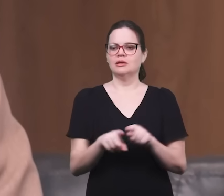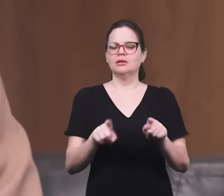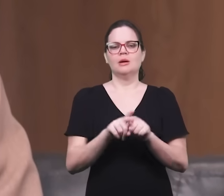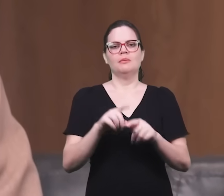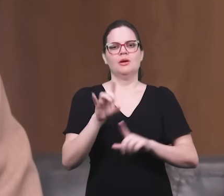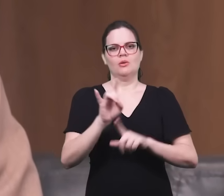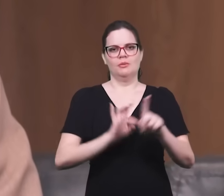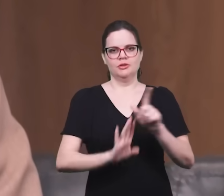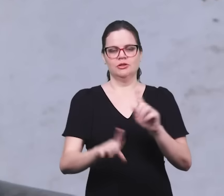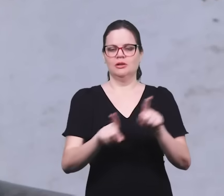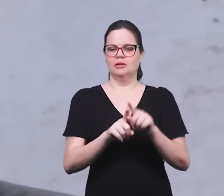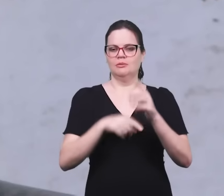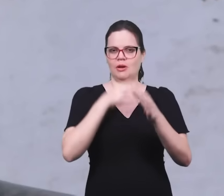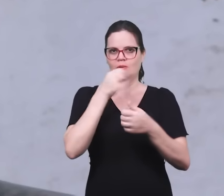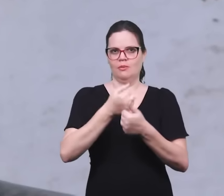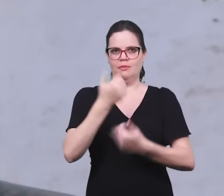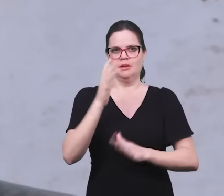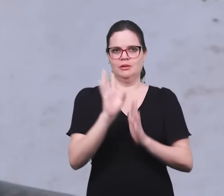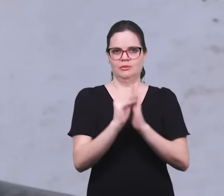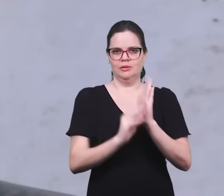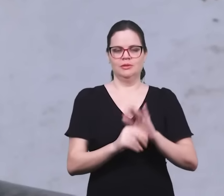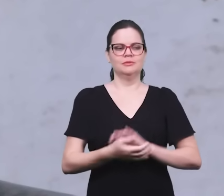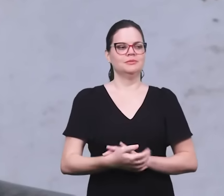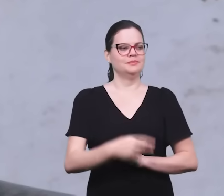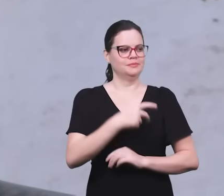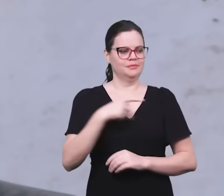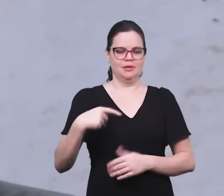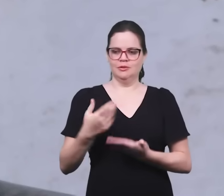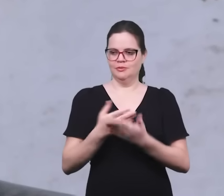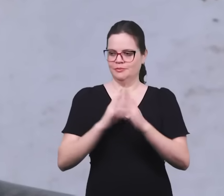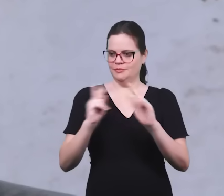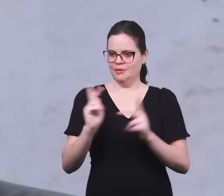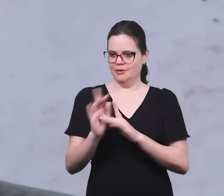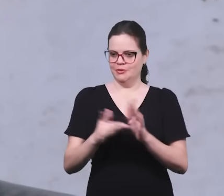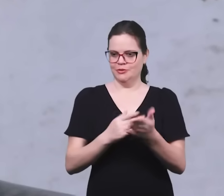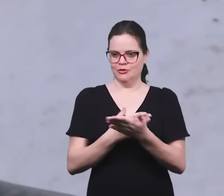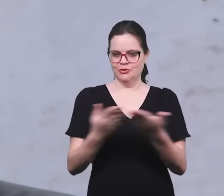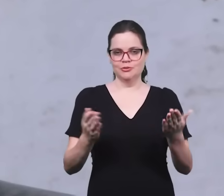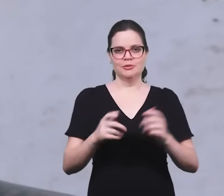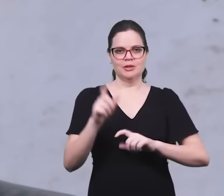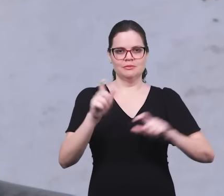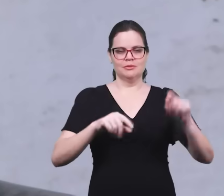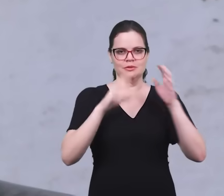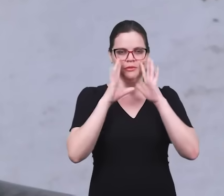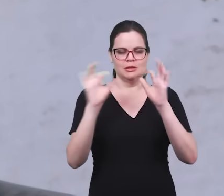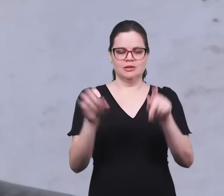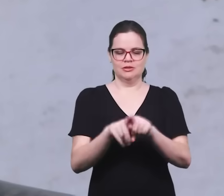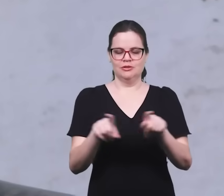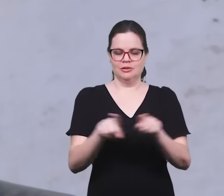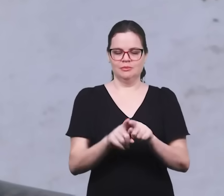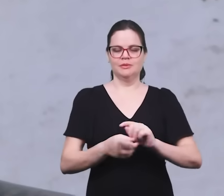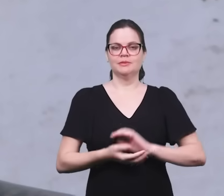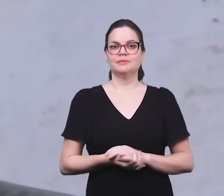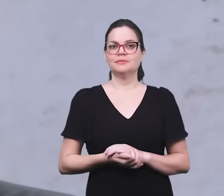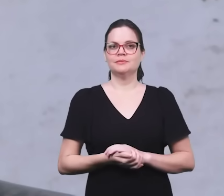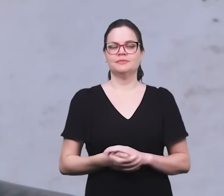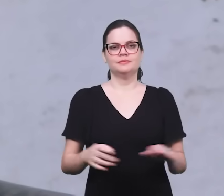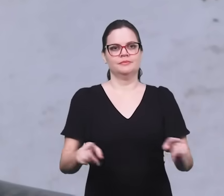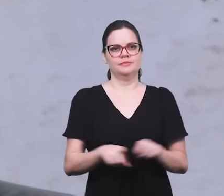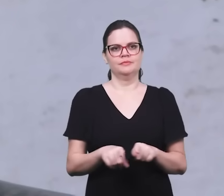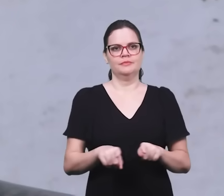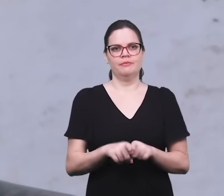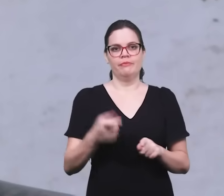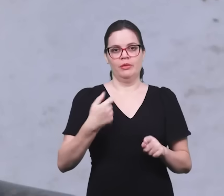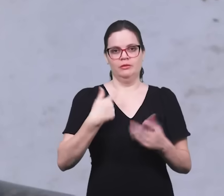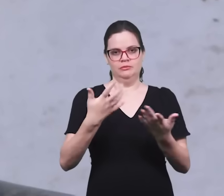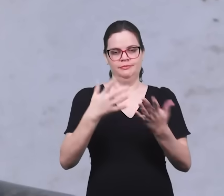te abençoar. Pai do Senhor, pastor Marcelo, pastor Guilherme, todos aqueles que estão nos assistindo. E já quero